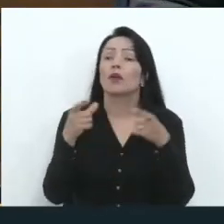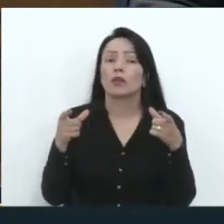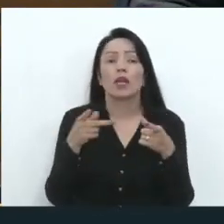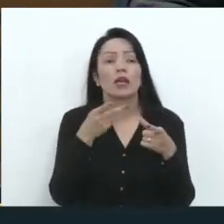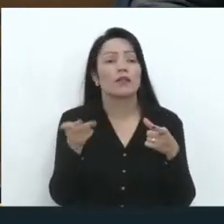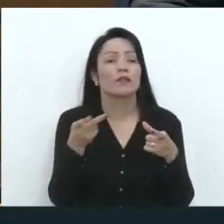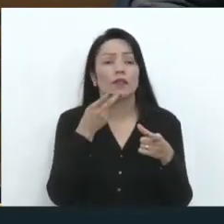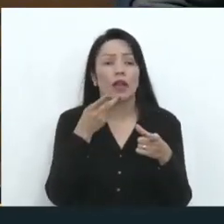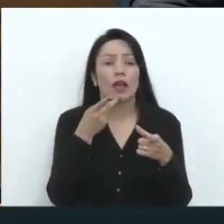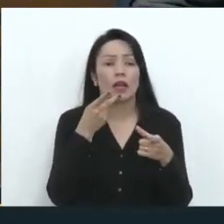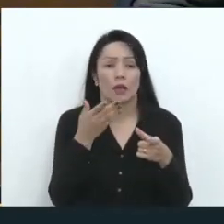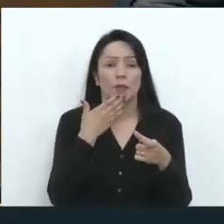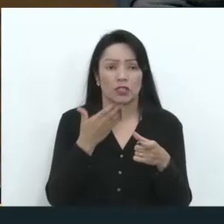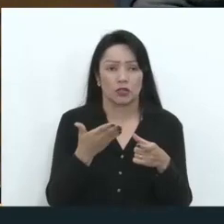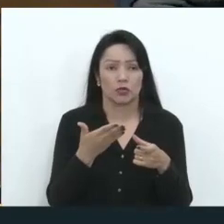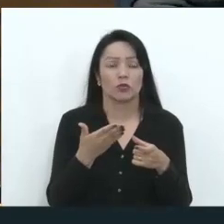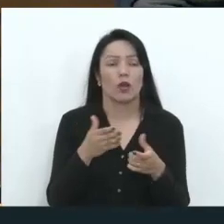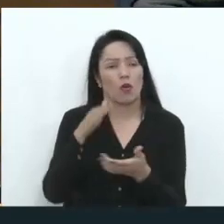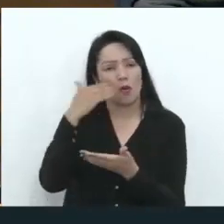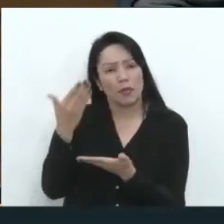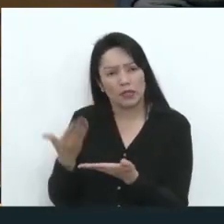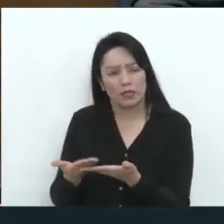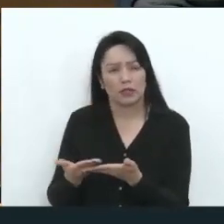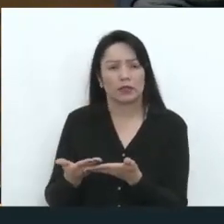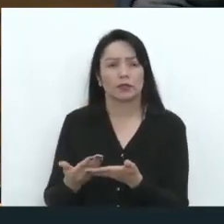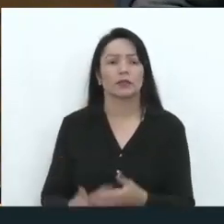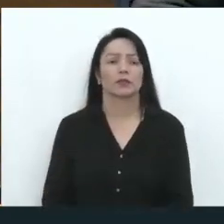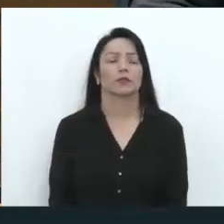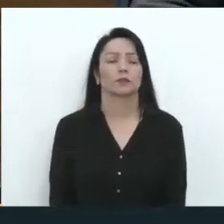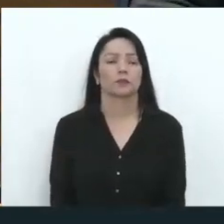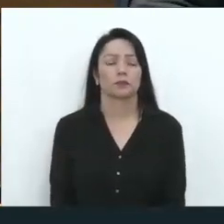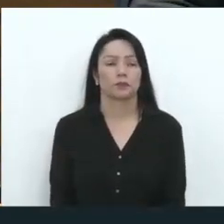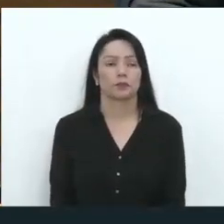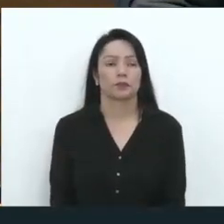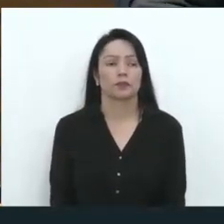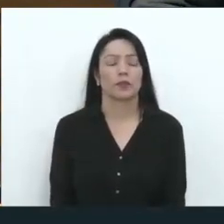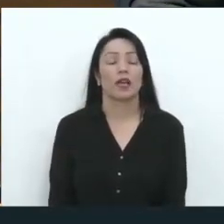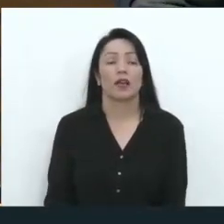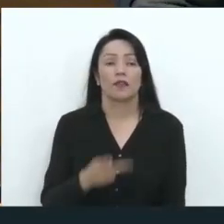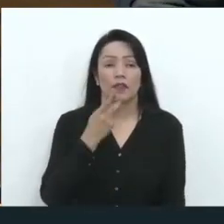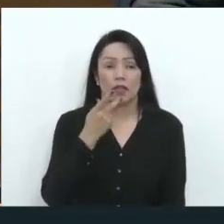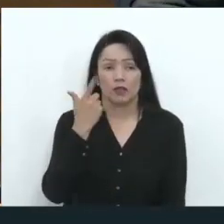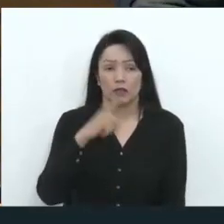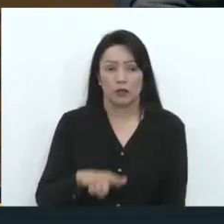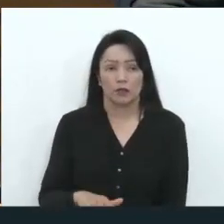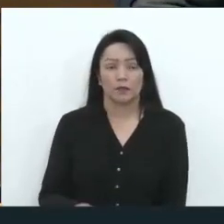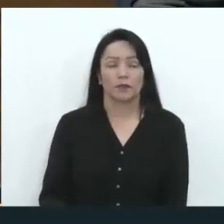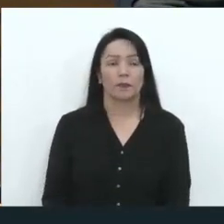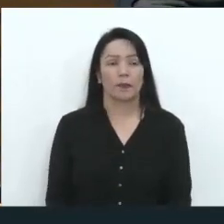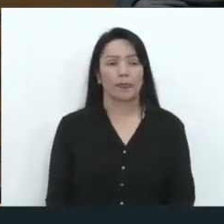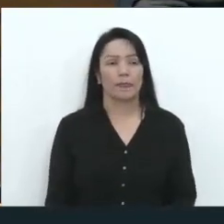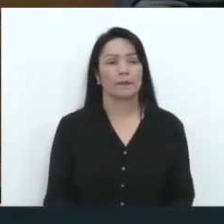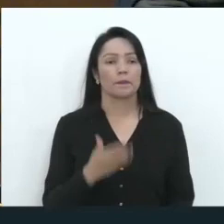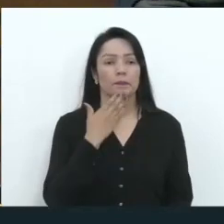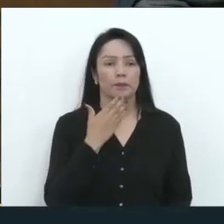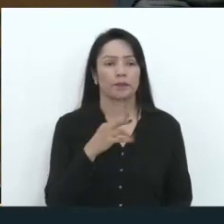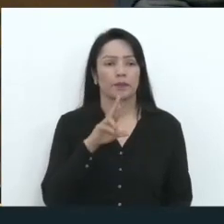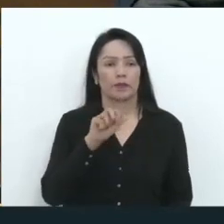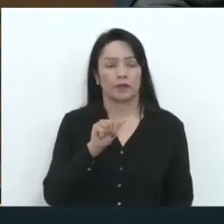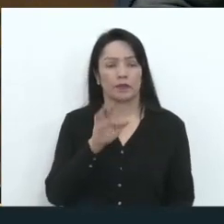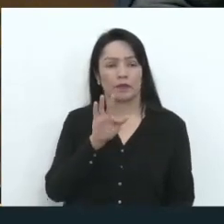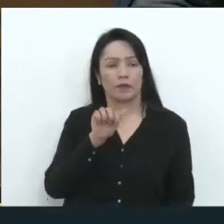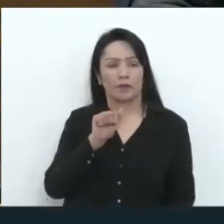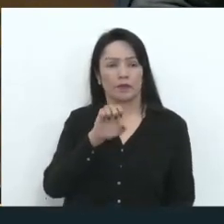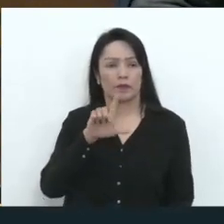aqui solicitaram uma homenagem ao senhor Pedro Notaro. Volto a dizer que eu recebi o pedido do vereador Rafael Costa, mas tem